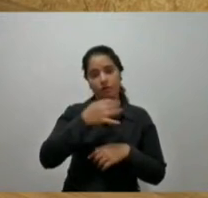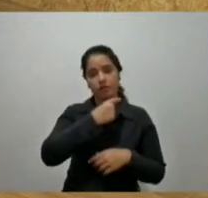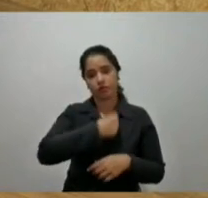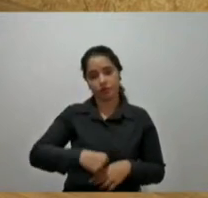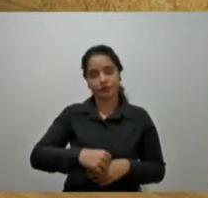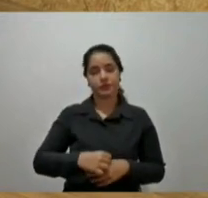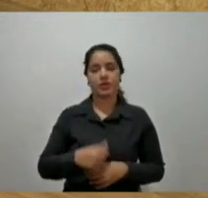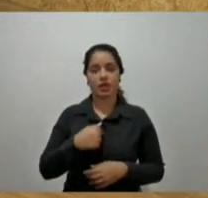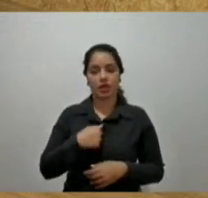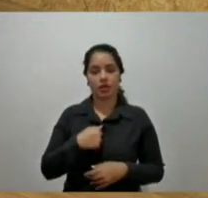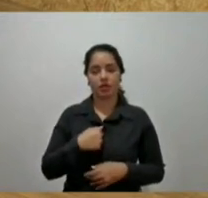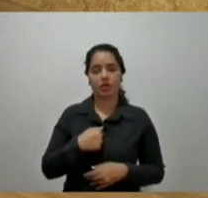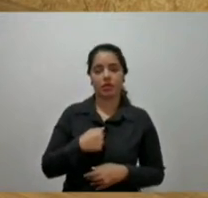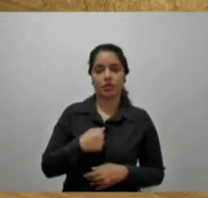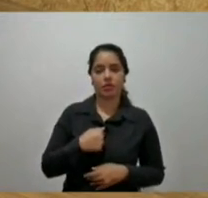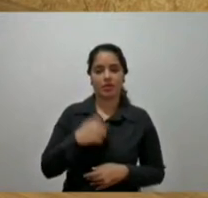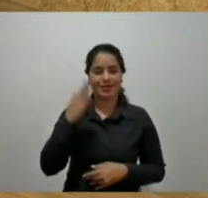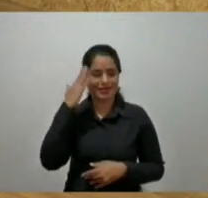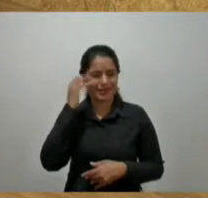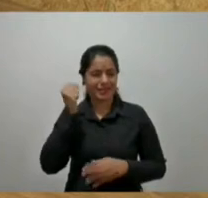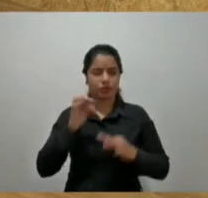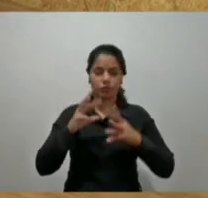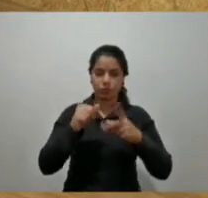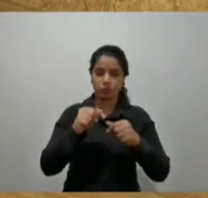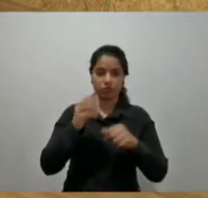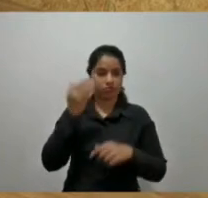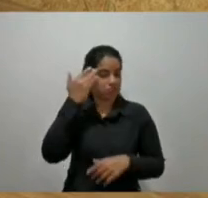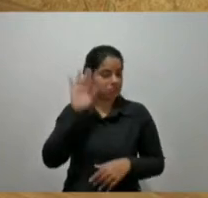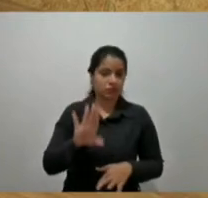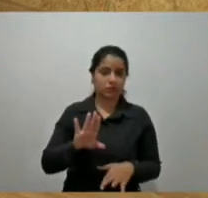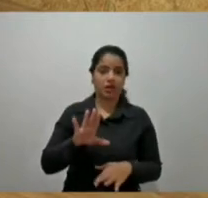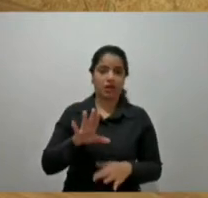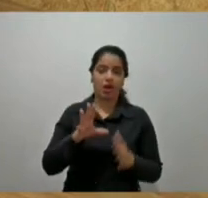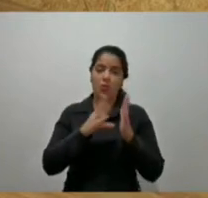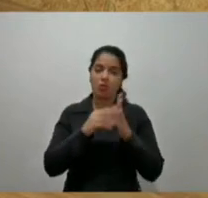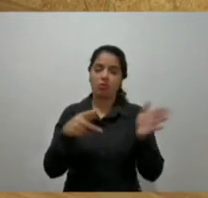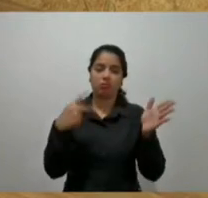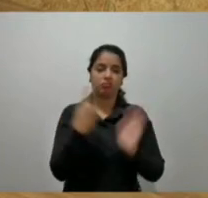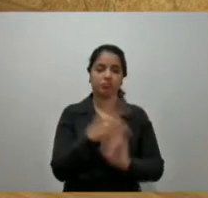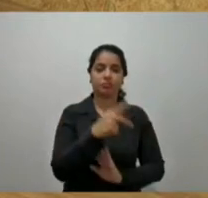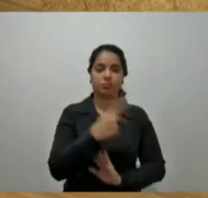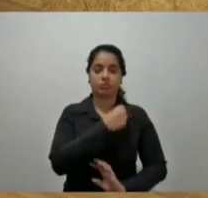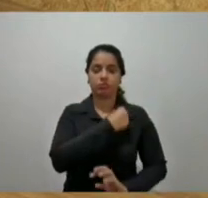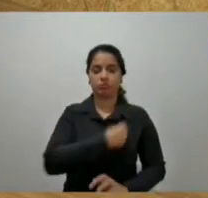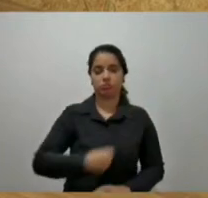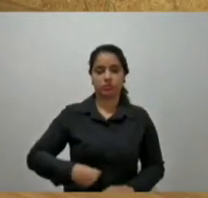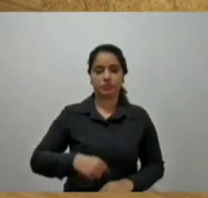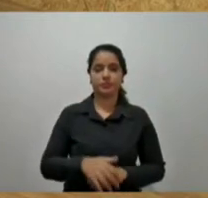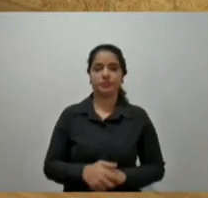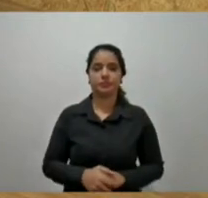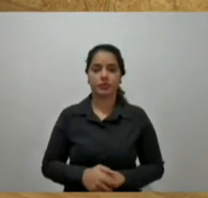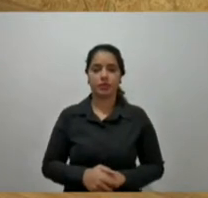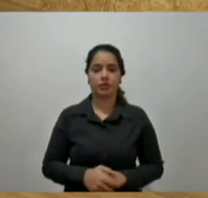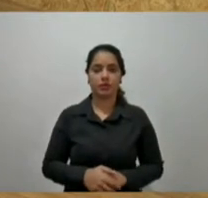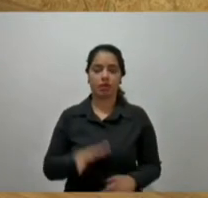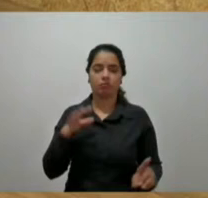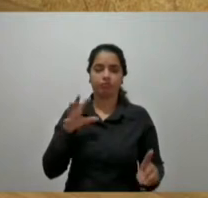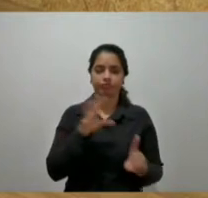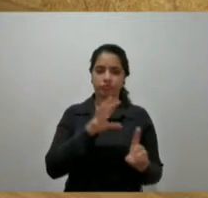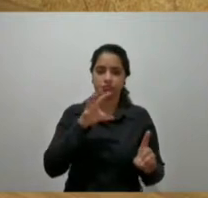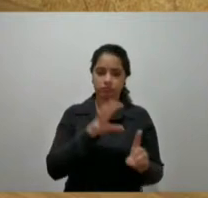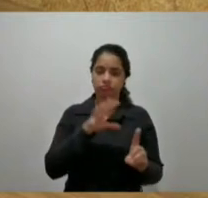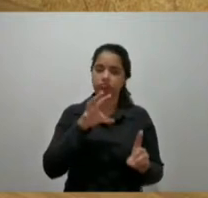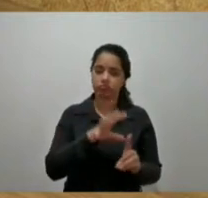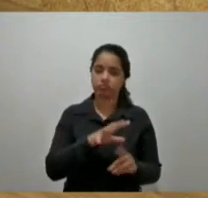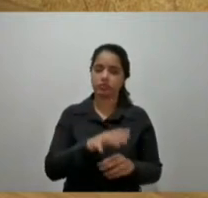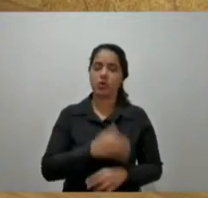assim, mas eles estão tentando, e é o modelo deles, né, é tentar interferir, tentar, acreditam que o Estado tem uma capacidade de